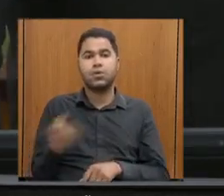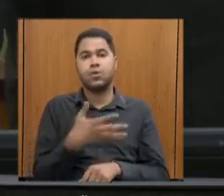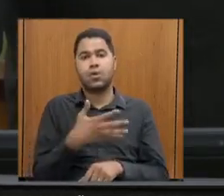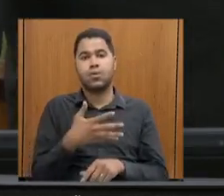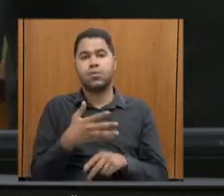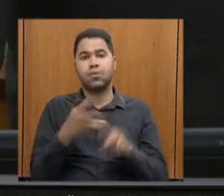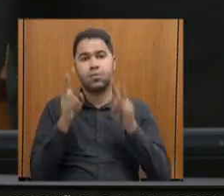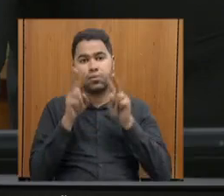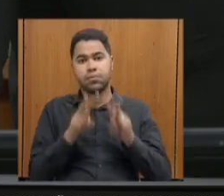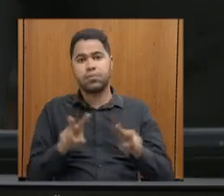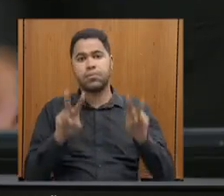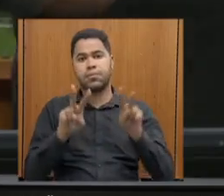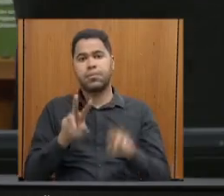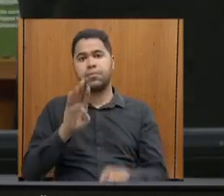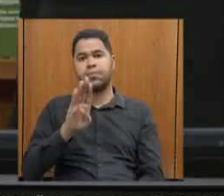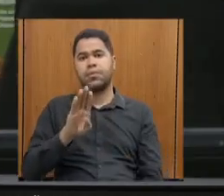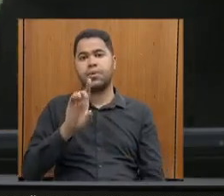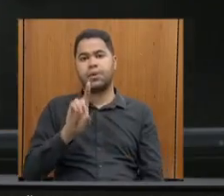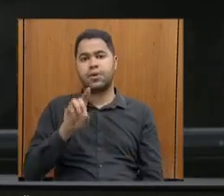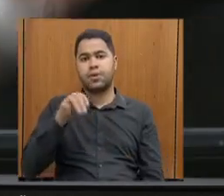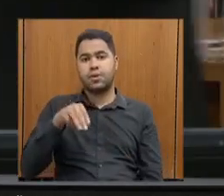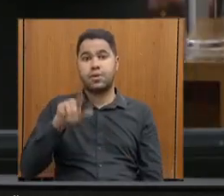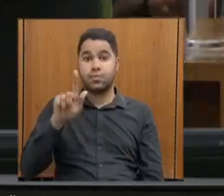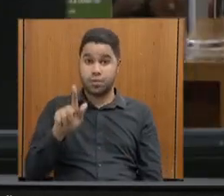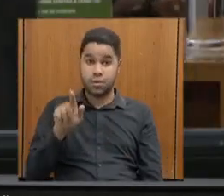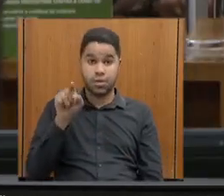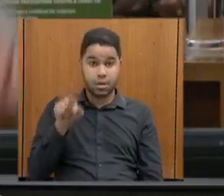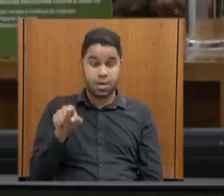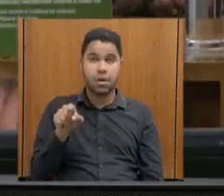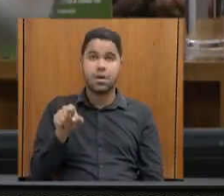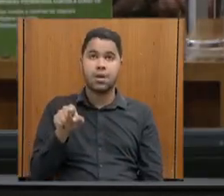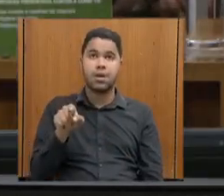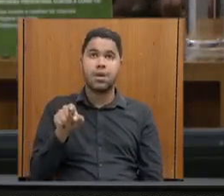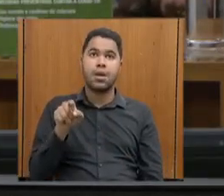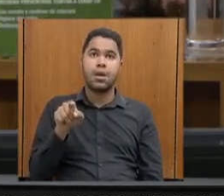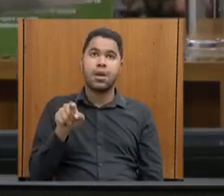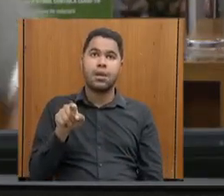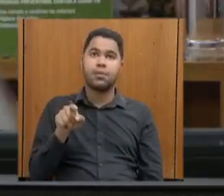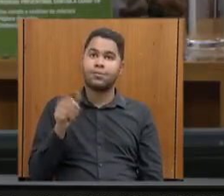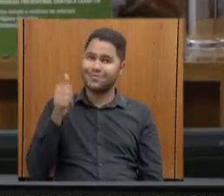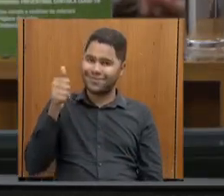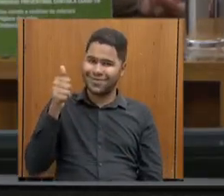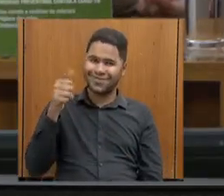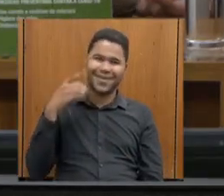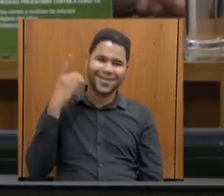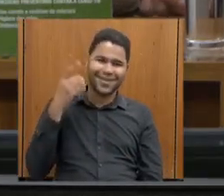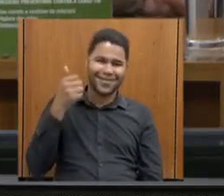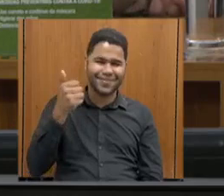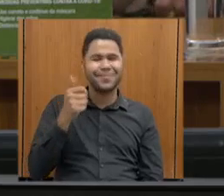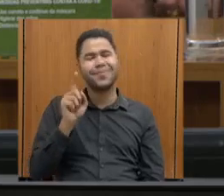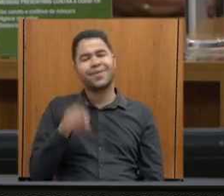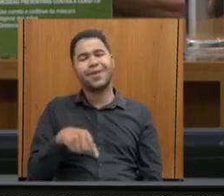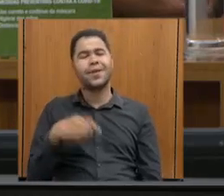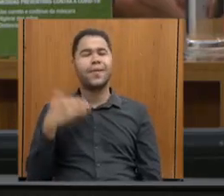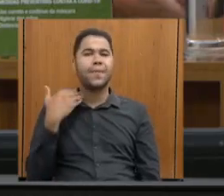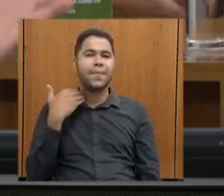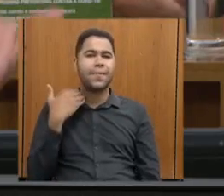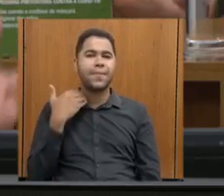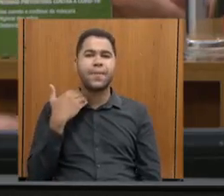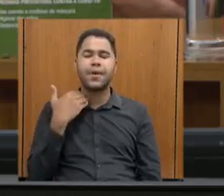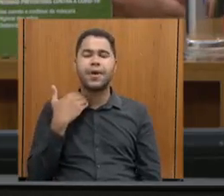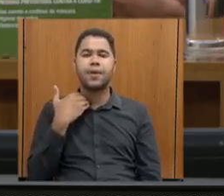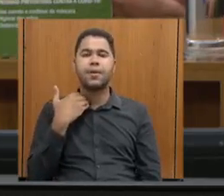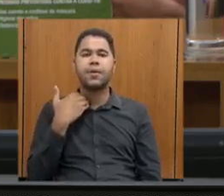do do bdmg né a gente fala que vai dormir agora é um bebezinho tudo bem Deputado vai é um banco quer